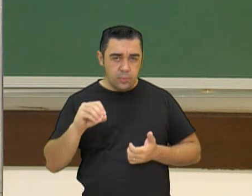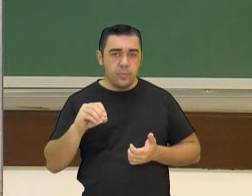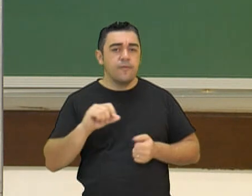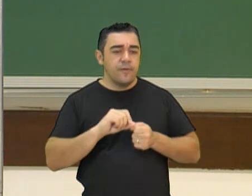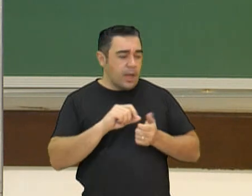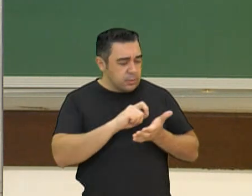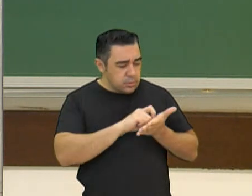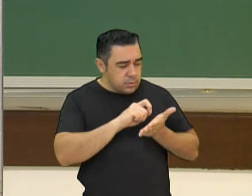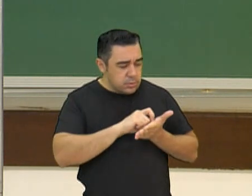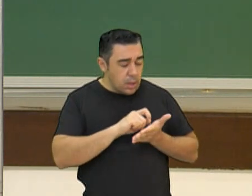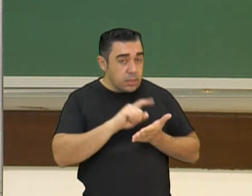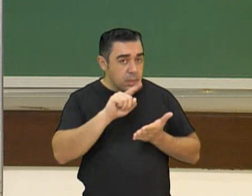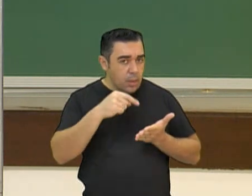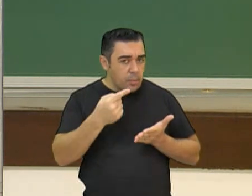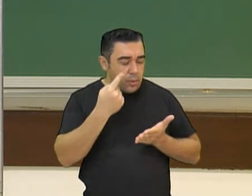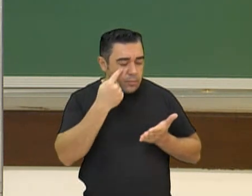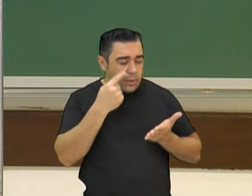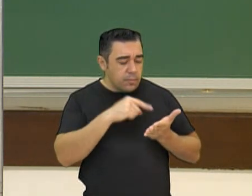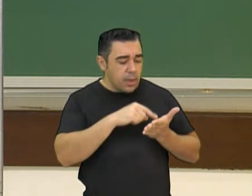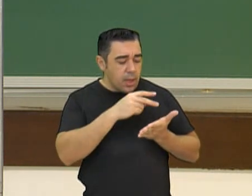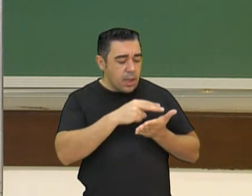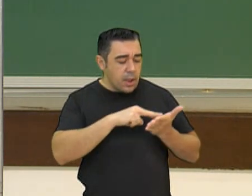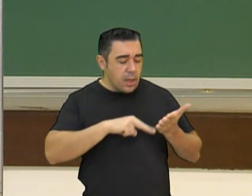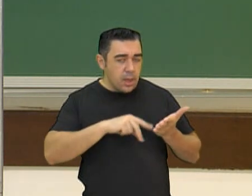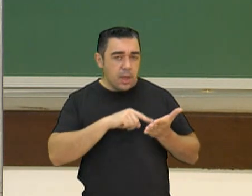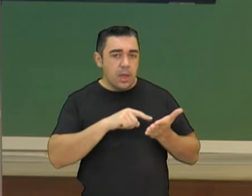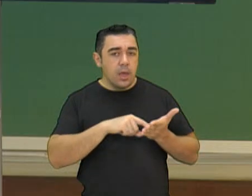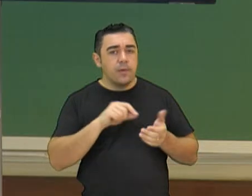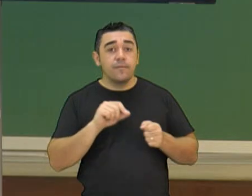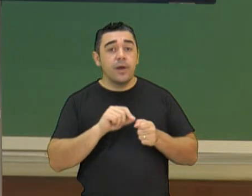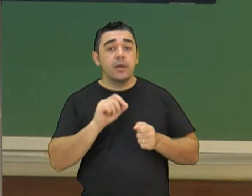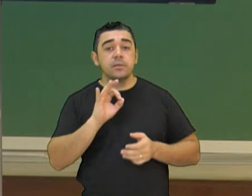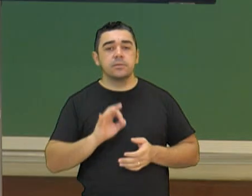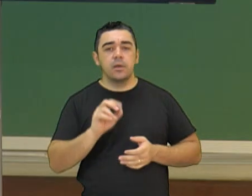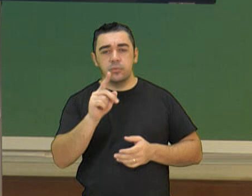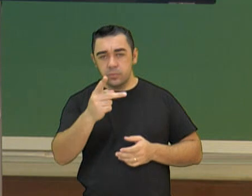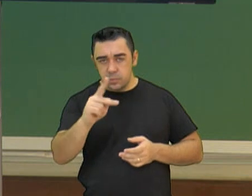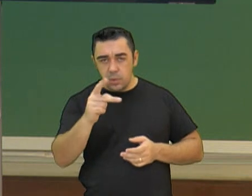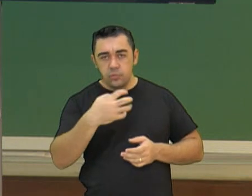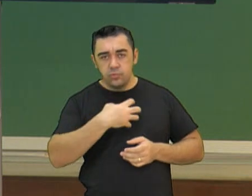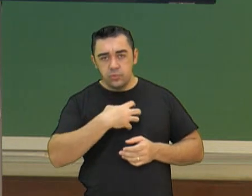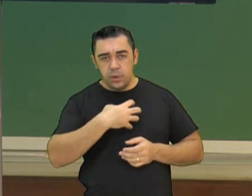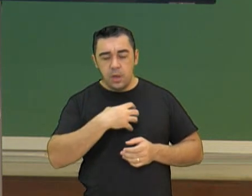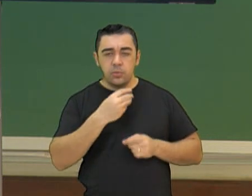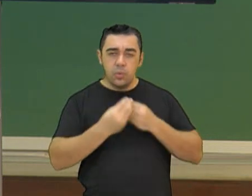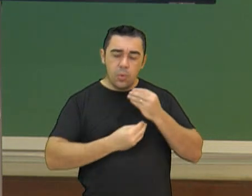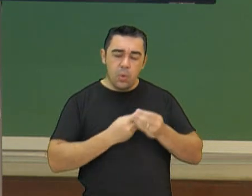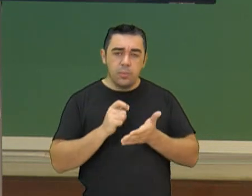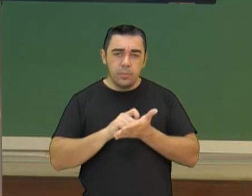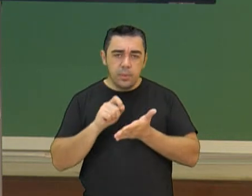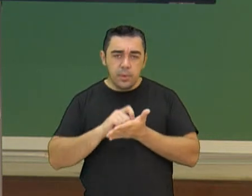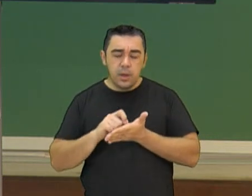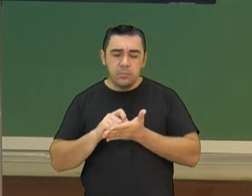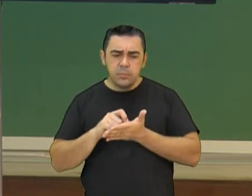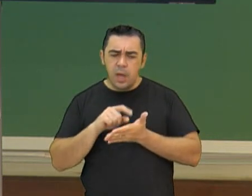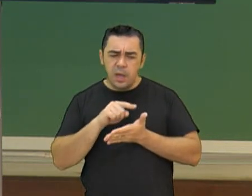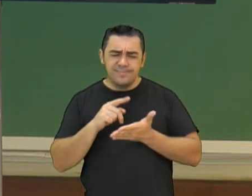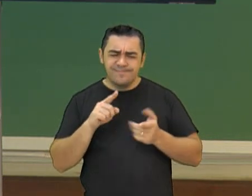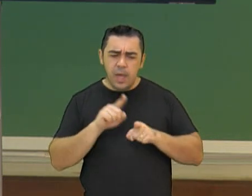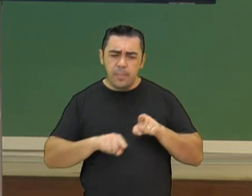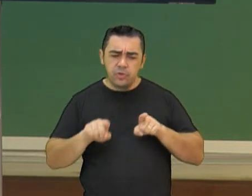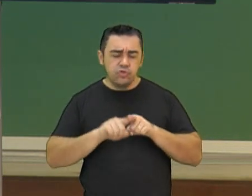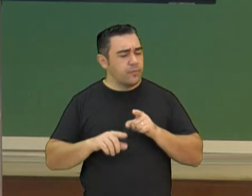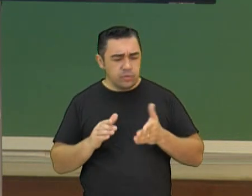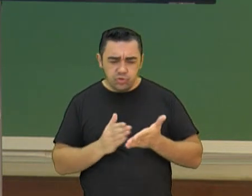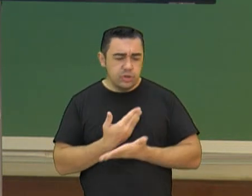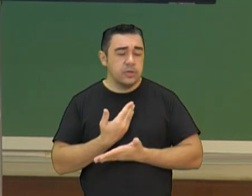dá uma lida e verifica quais partes do teu texto têm que ser reescritas, né, quais partes estão